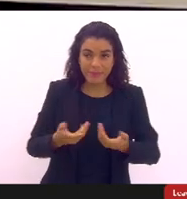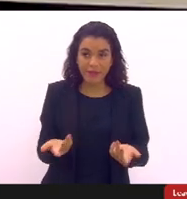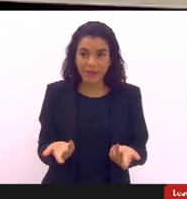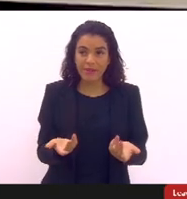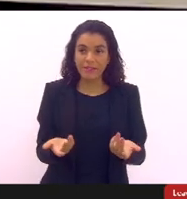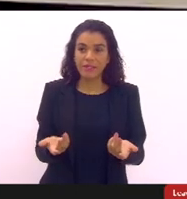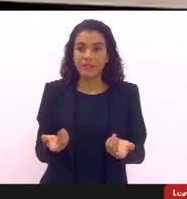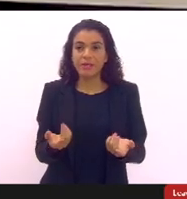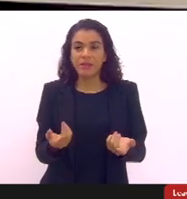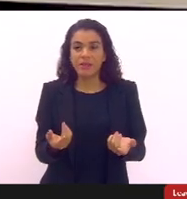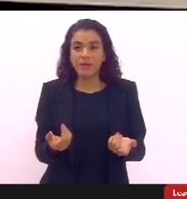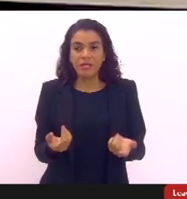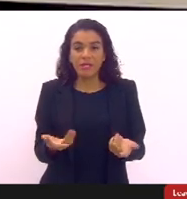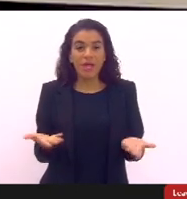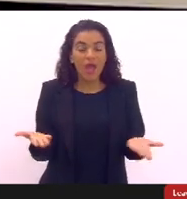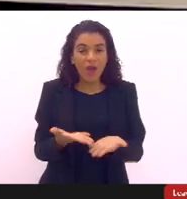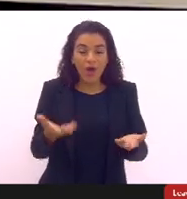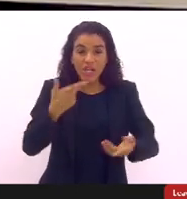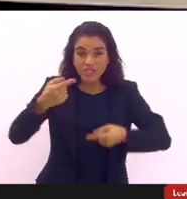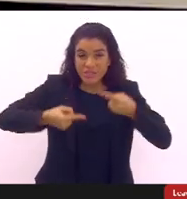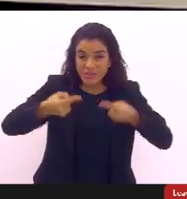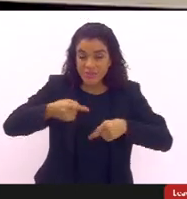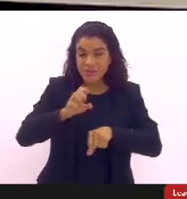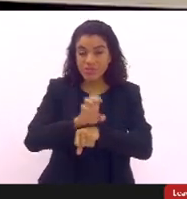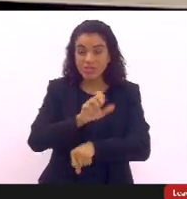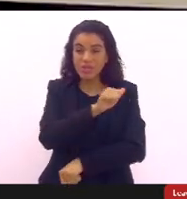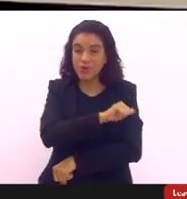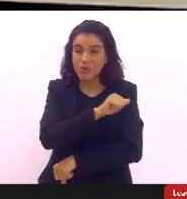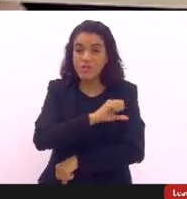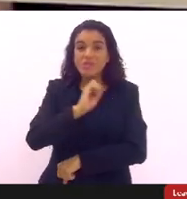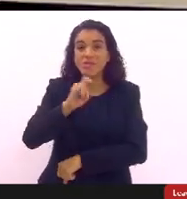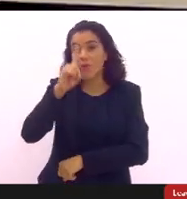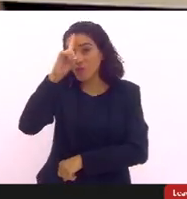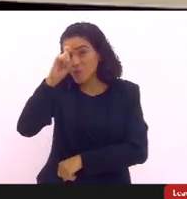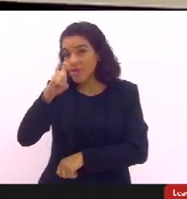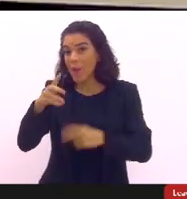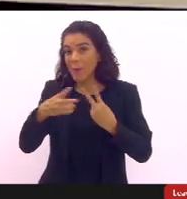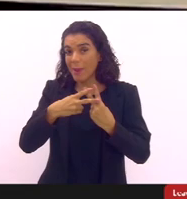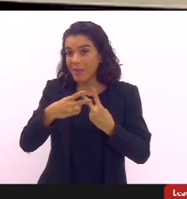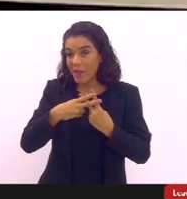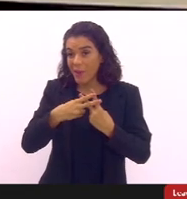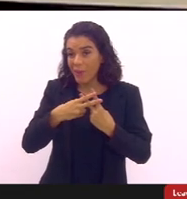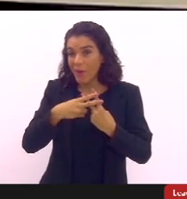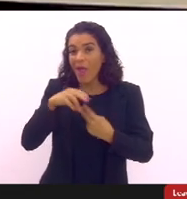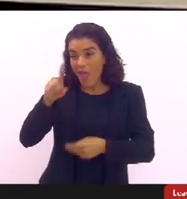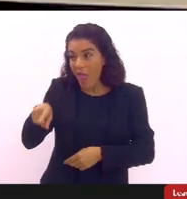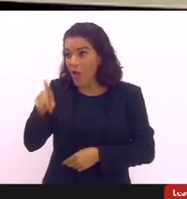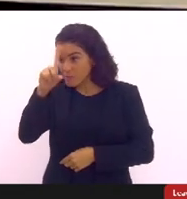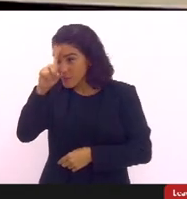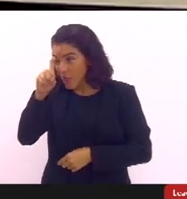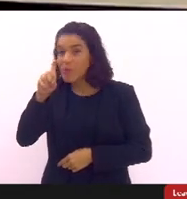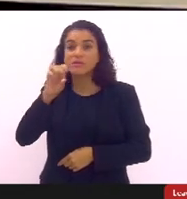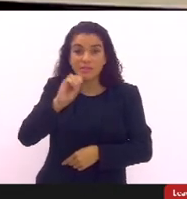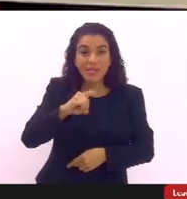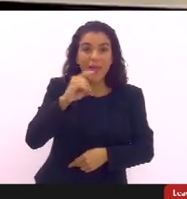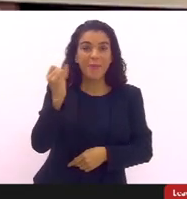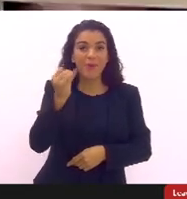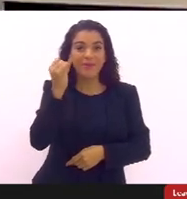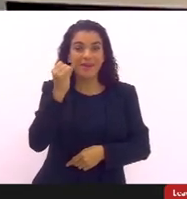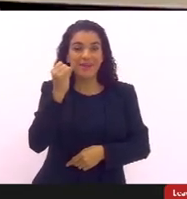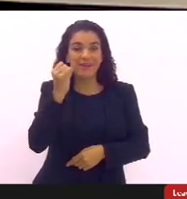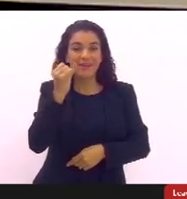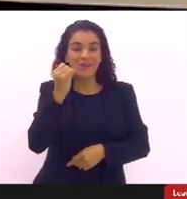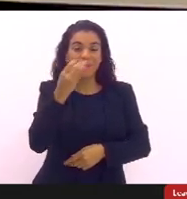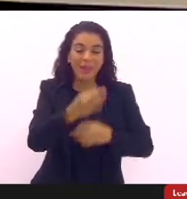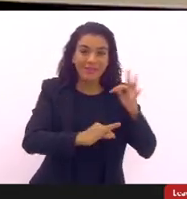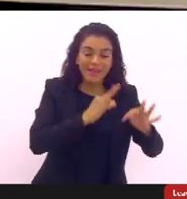Se, agora a gente está debatendo com o Estado do Rio de Janeiro se o sanatório penal é um hospital e se ele é importante para o enfrentamento da tuberculose